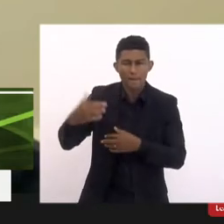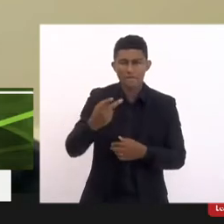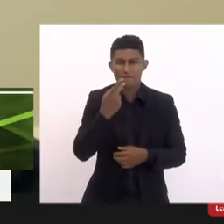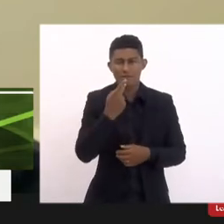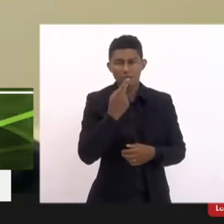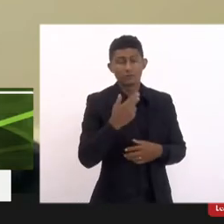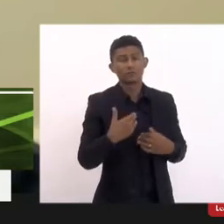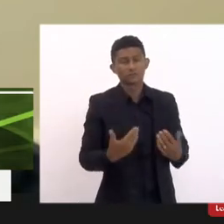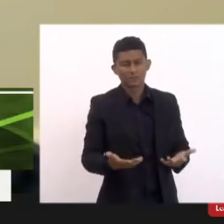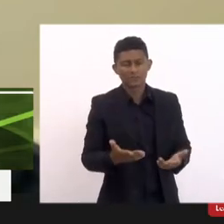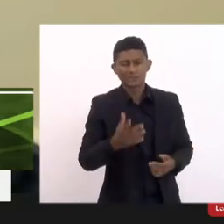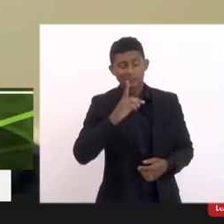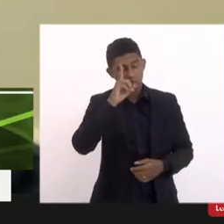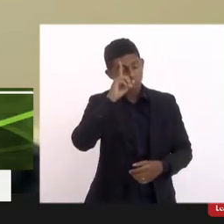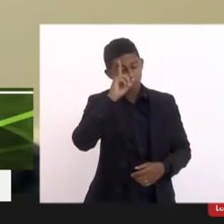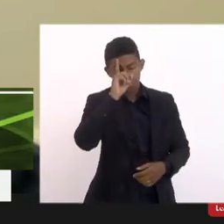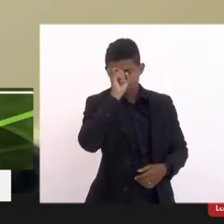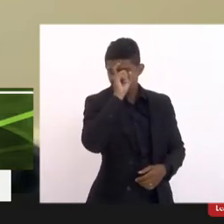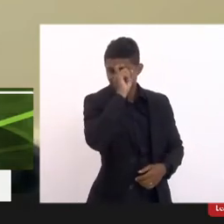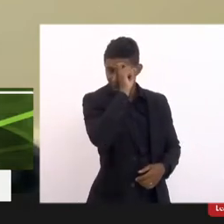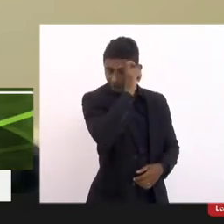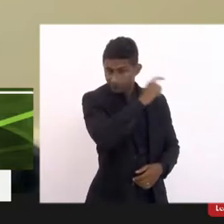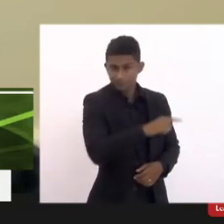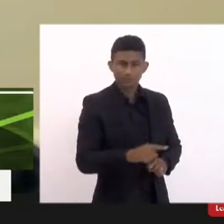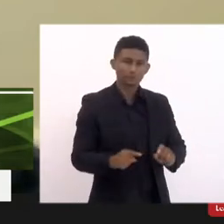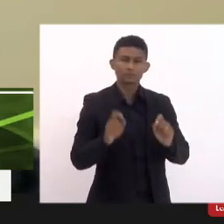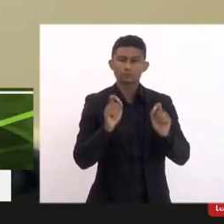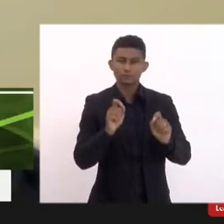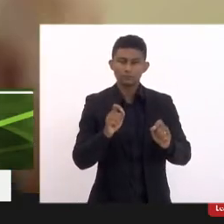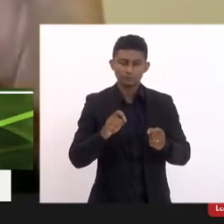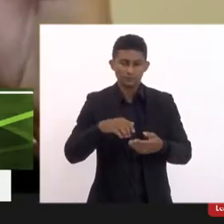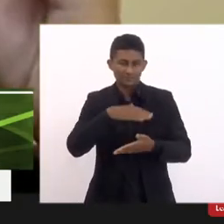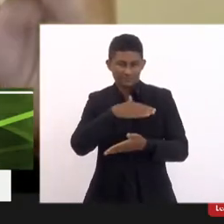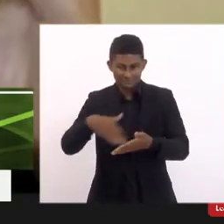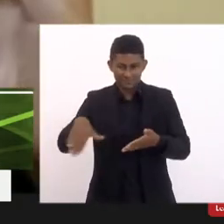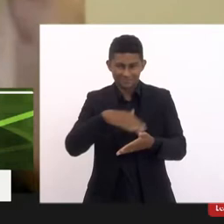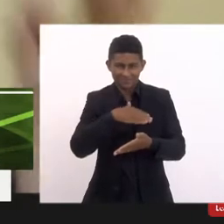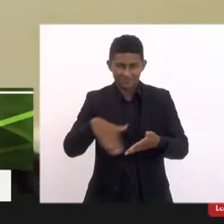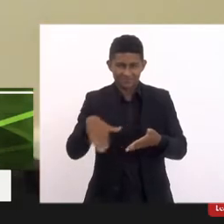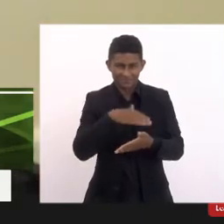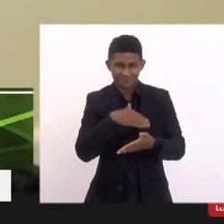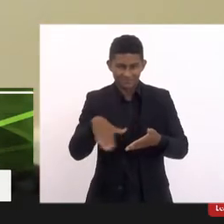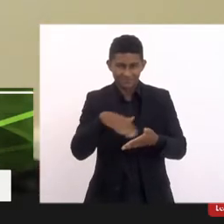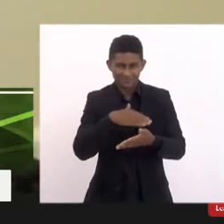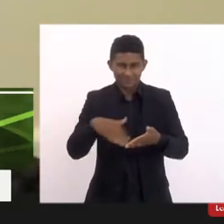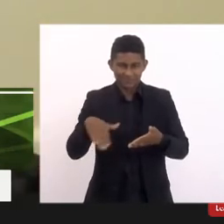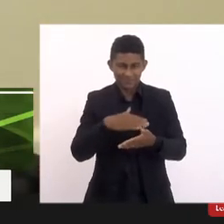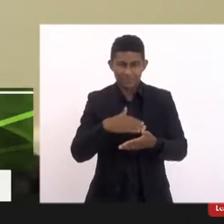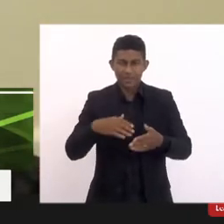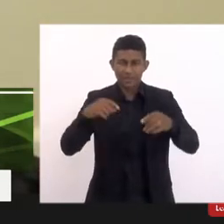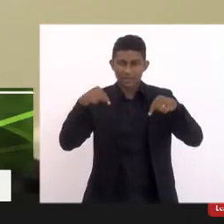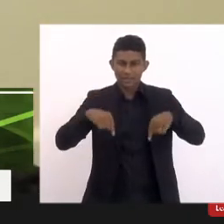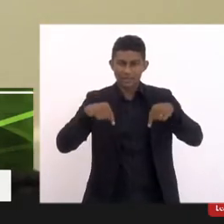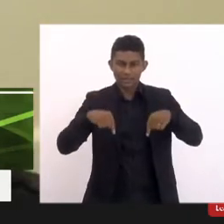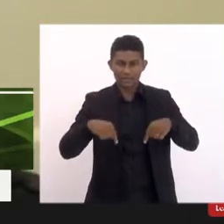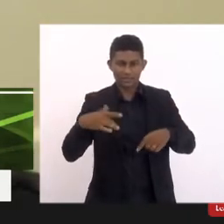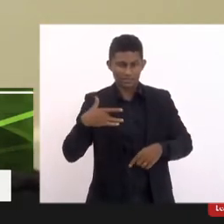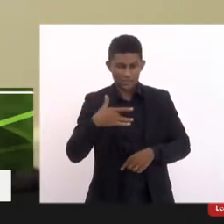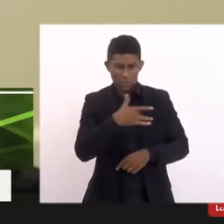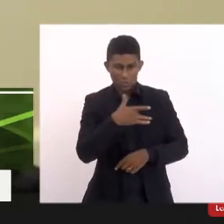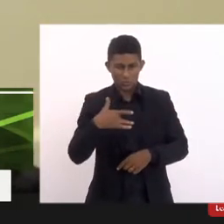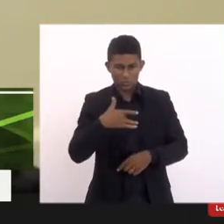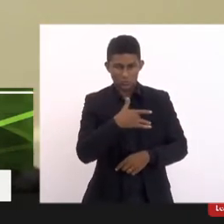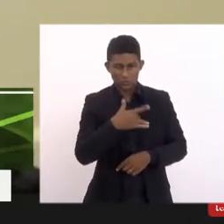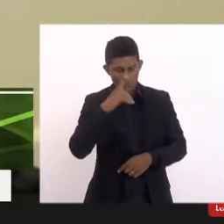É muito difícil, deputado, para a Secretaria Estadual de Saúde e para as secretarias municipais, obviamente, no momento que você